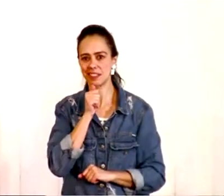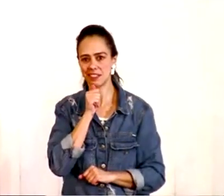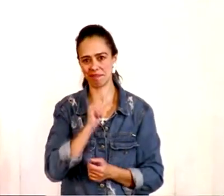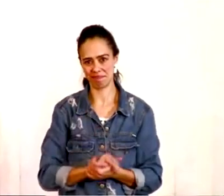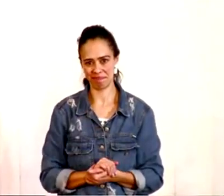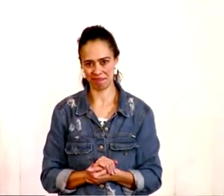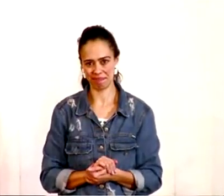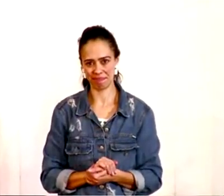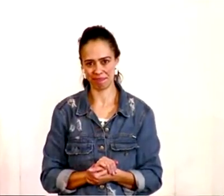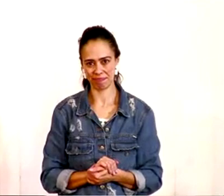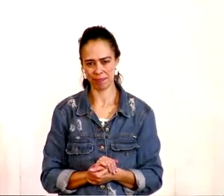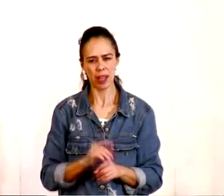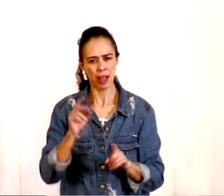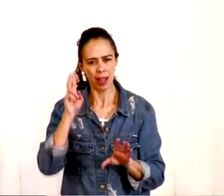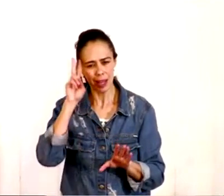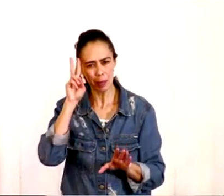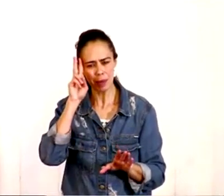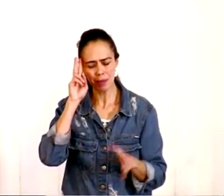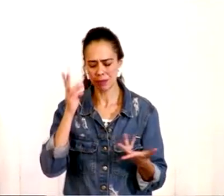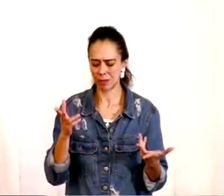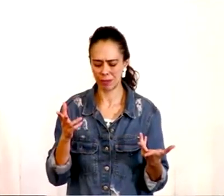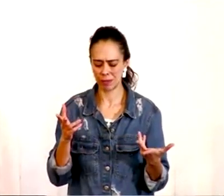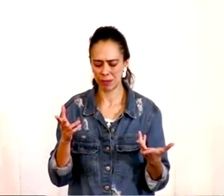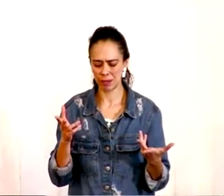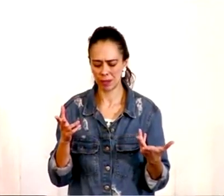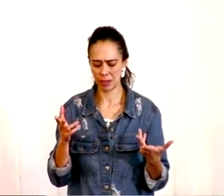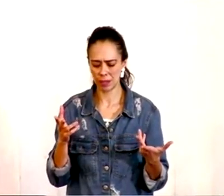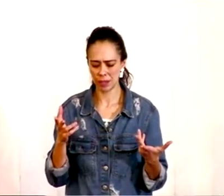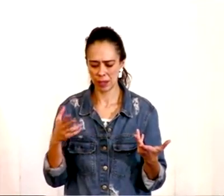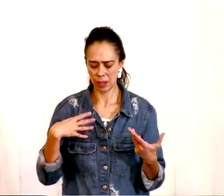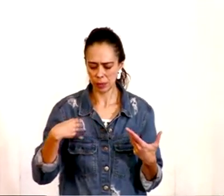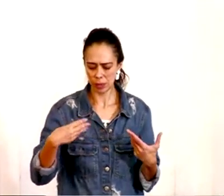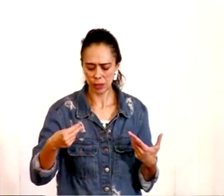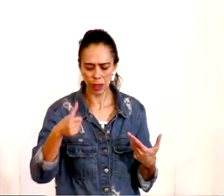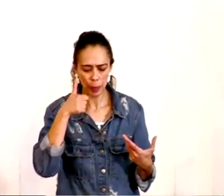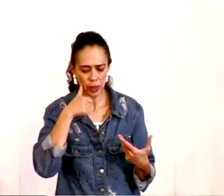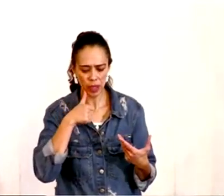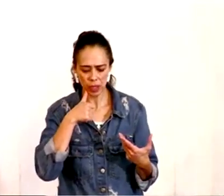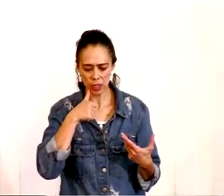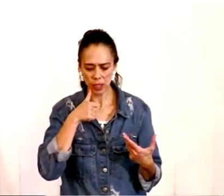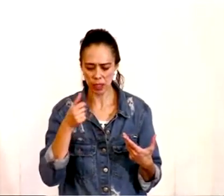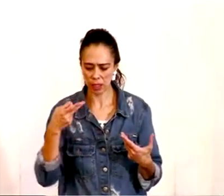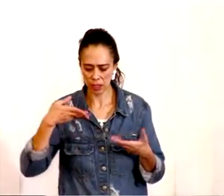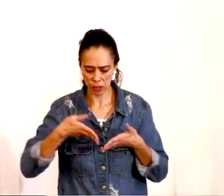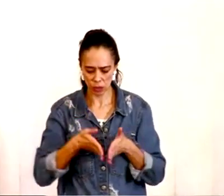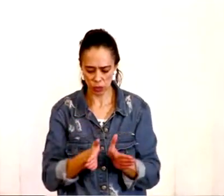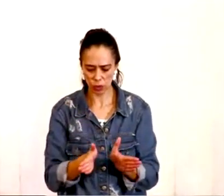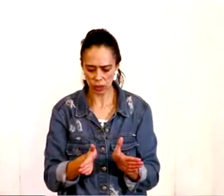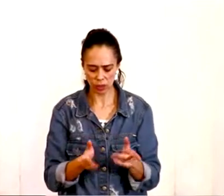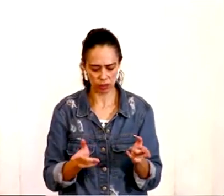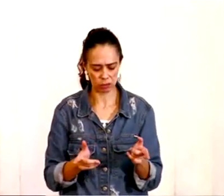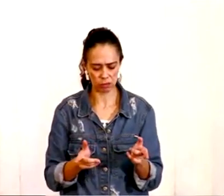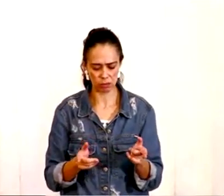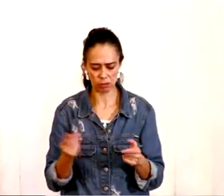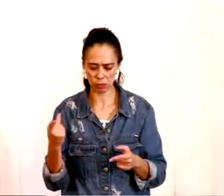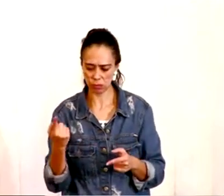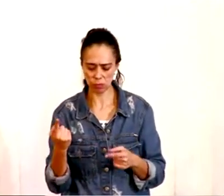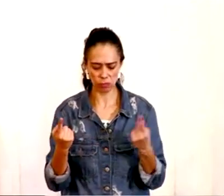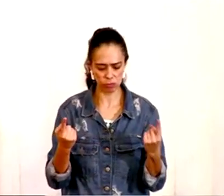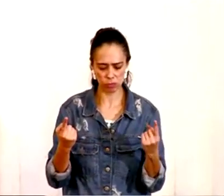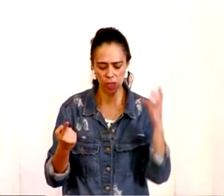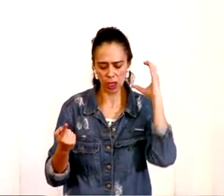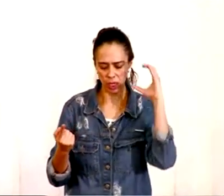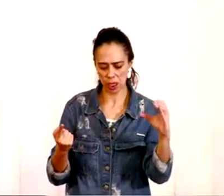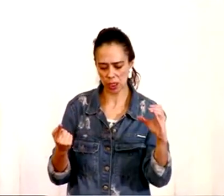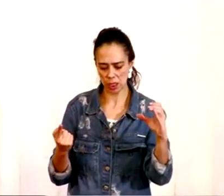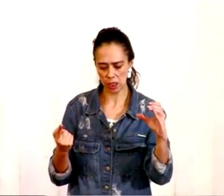foi morto. E agora? E agora nós temos um novo momento em que